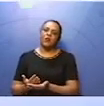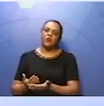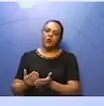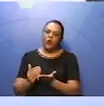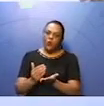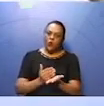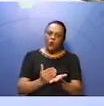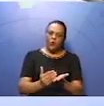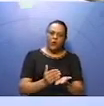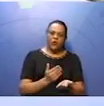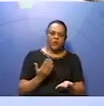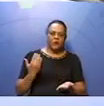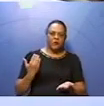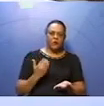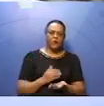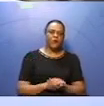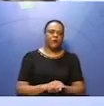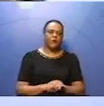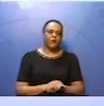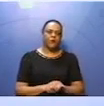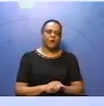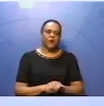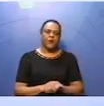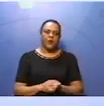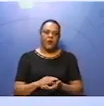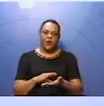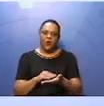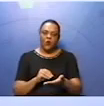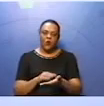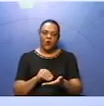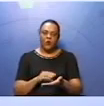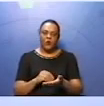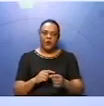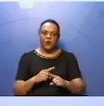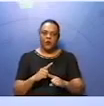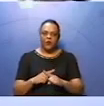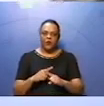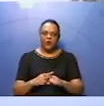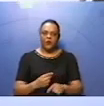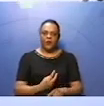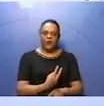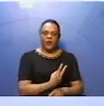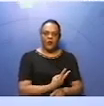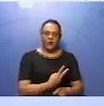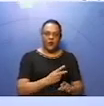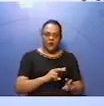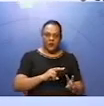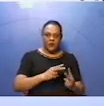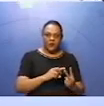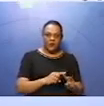índice, né? E faz a continha de vezes aqui dentro. 2 elevado à sexta